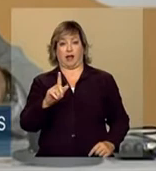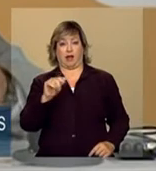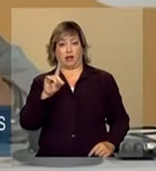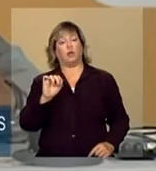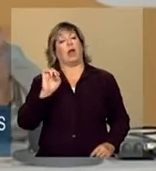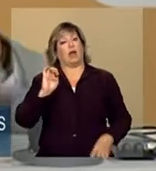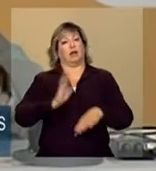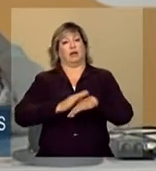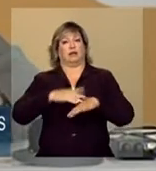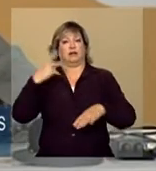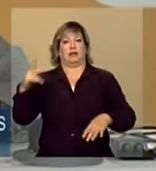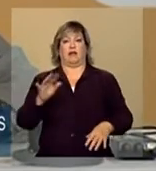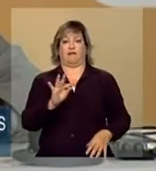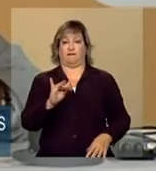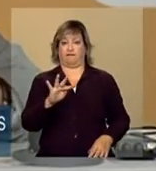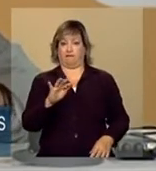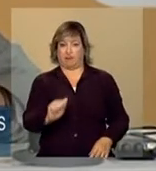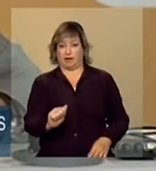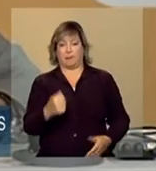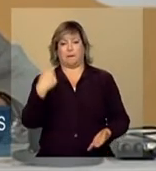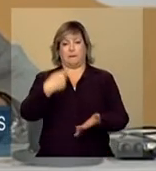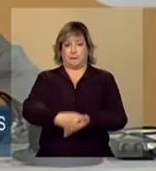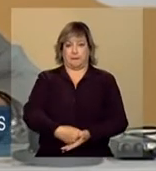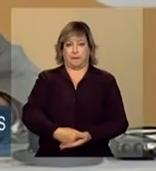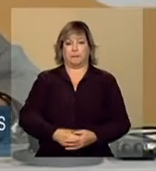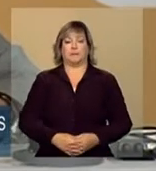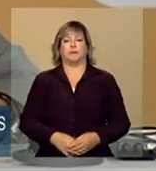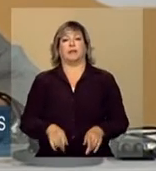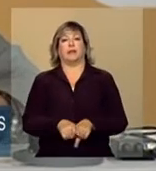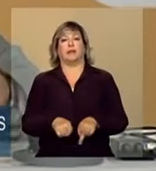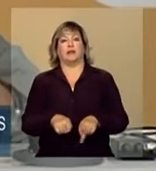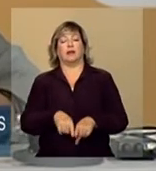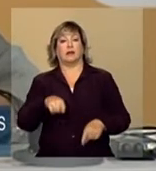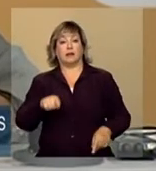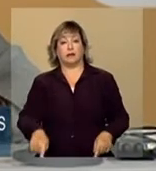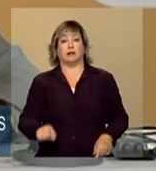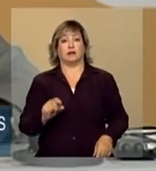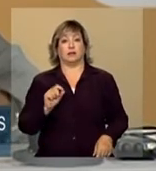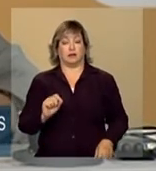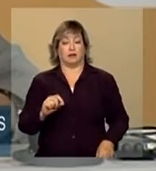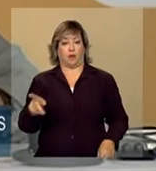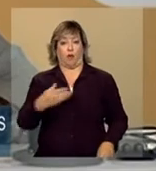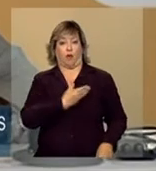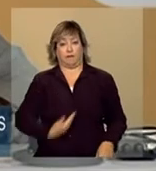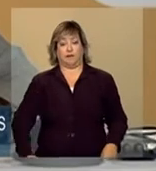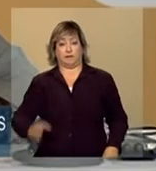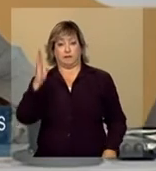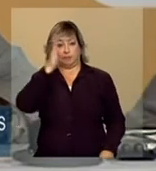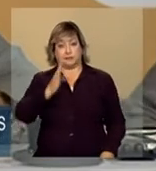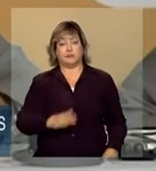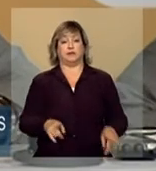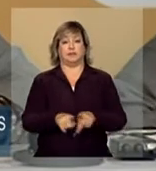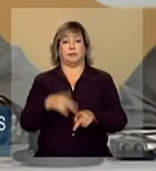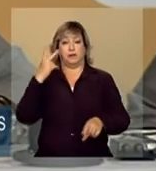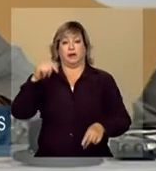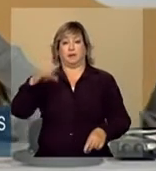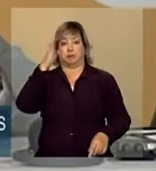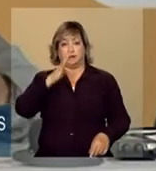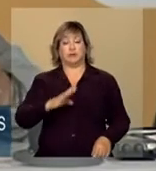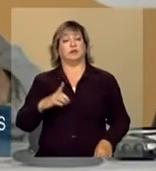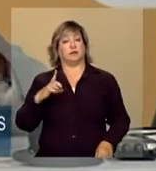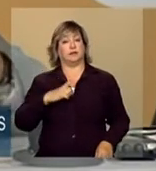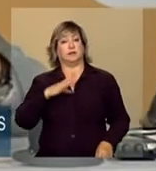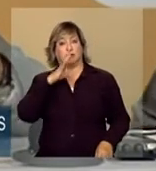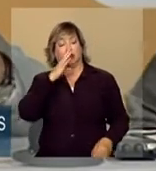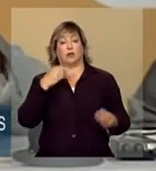nesse conceito bastante mais objetivo e interessante para o governo brasileiro e para o Brasil, nós já tivemos